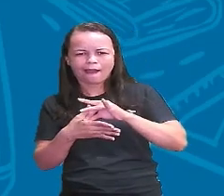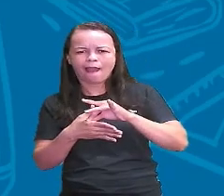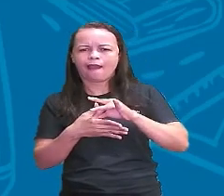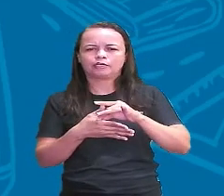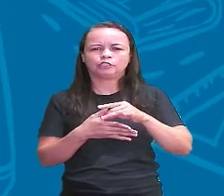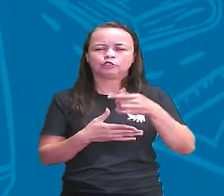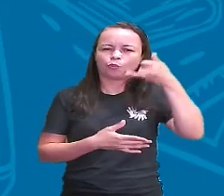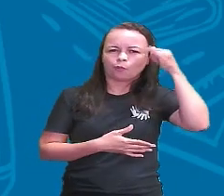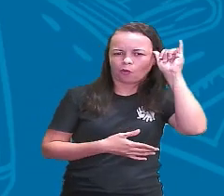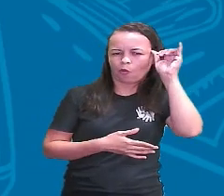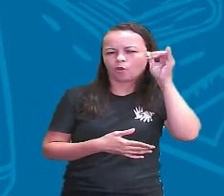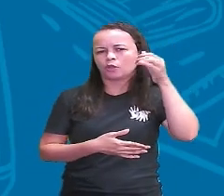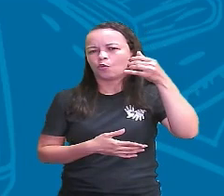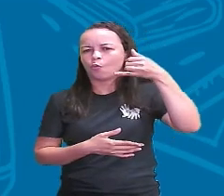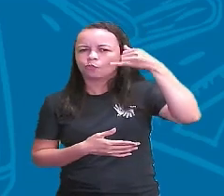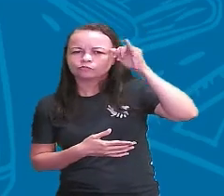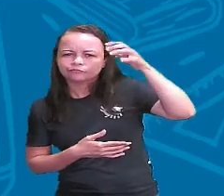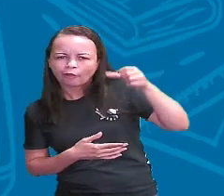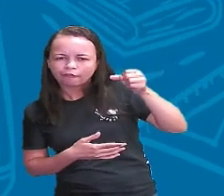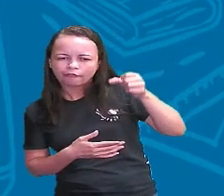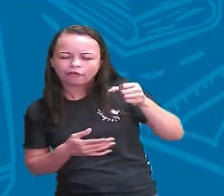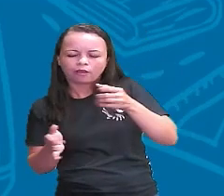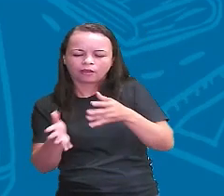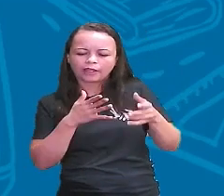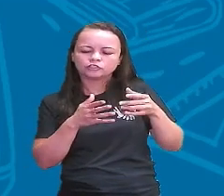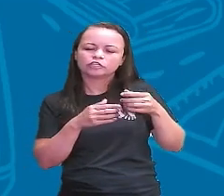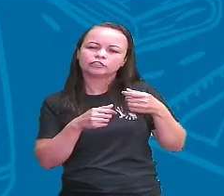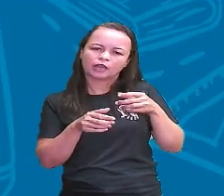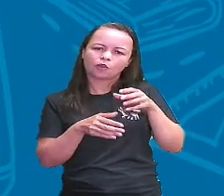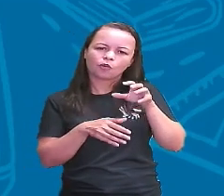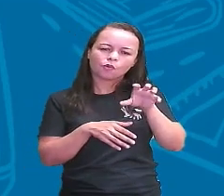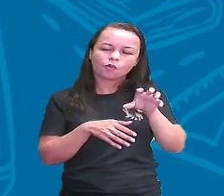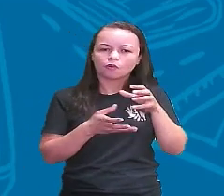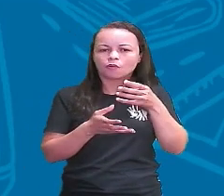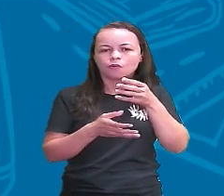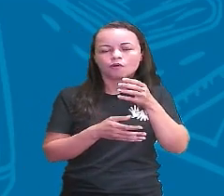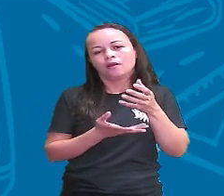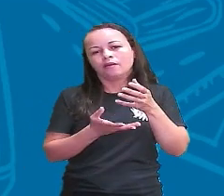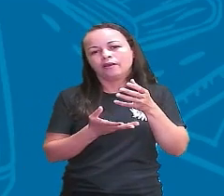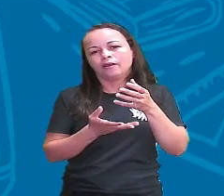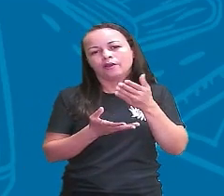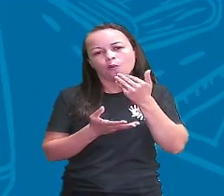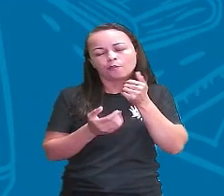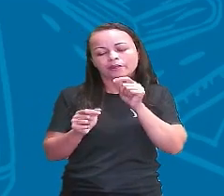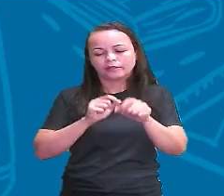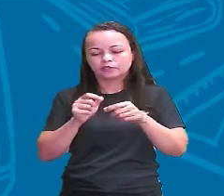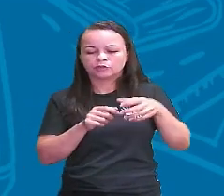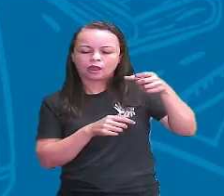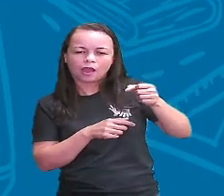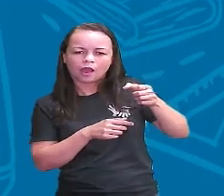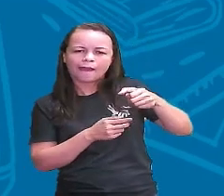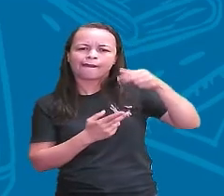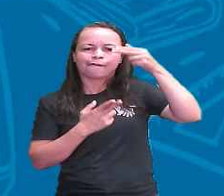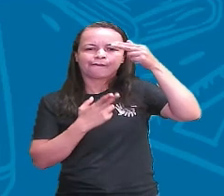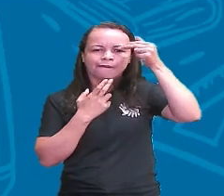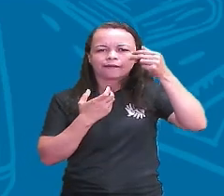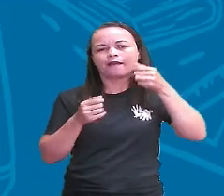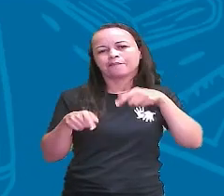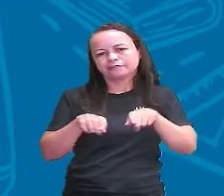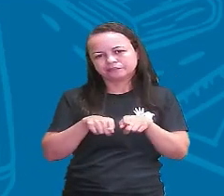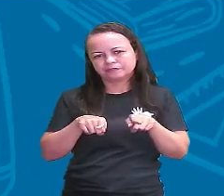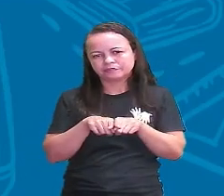um alimento que provém daquele animal, que é a vaca, né? A vaca ou a cabra, que são animais